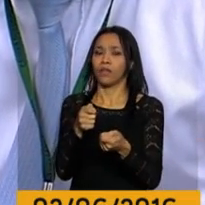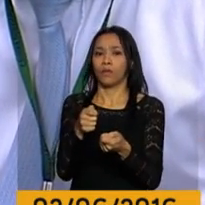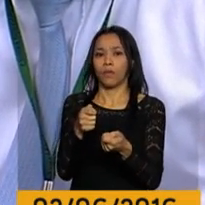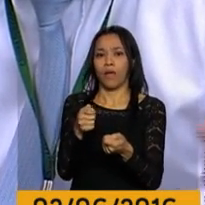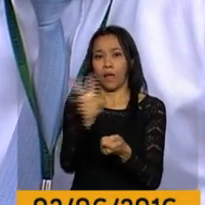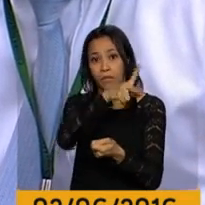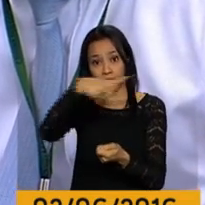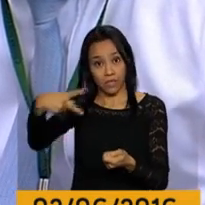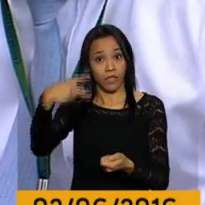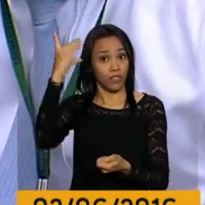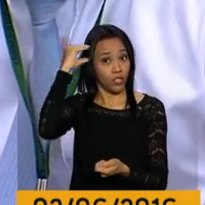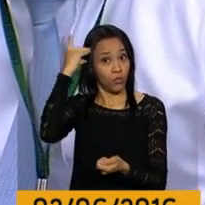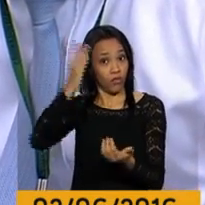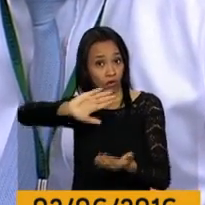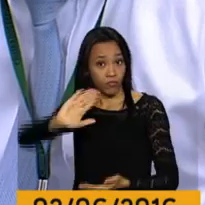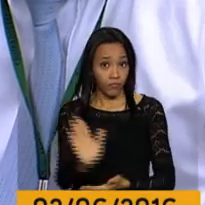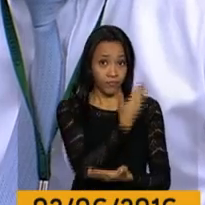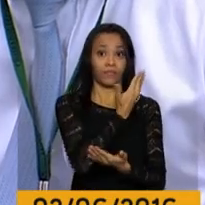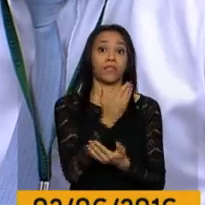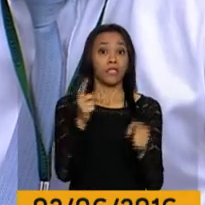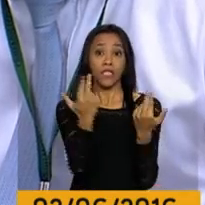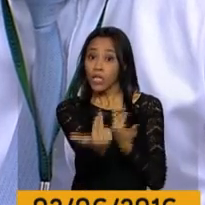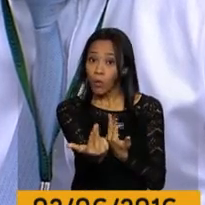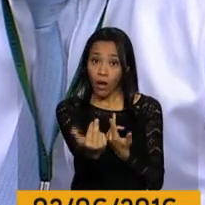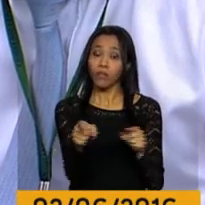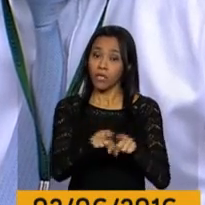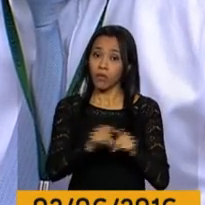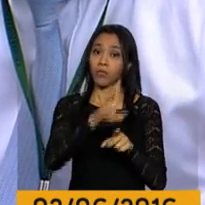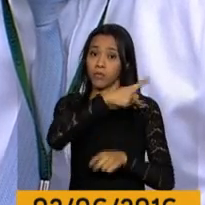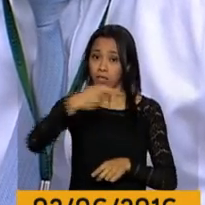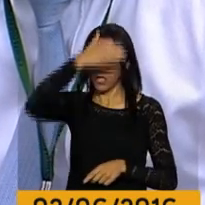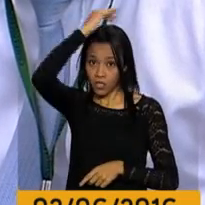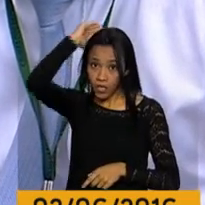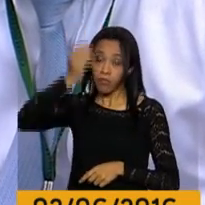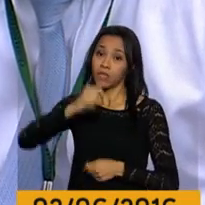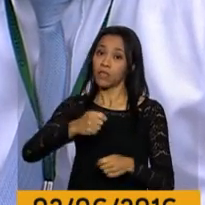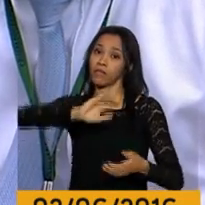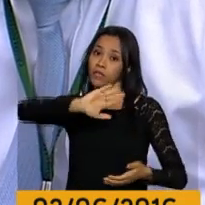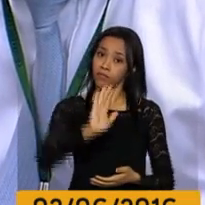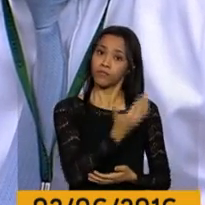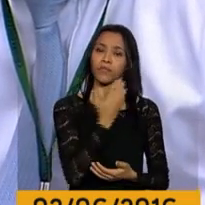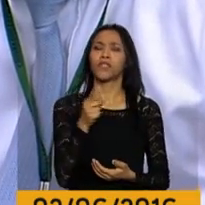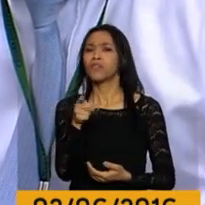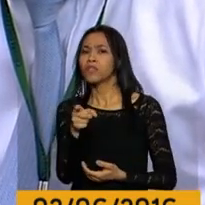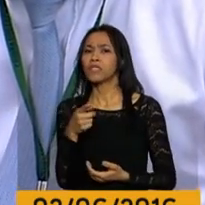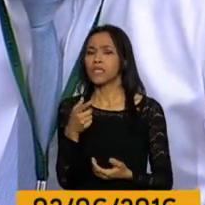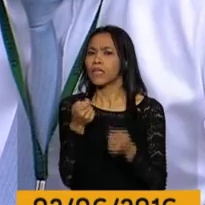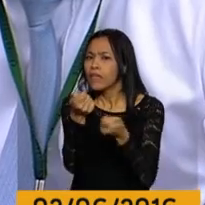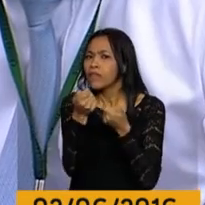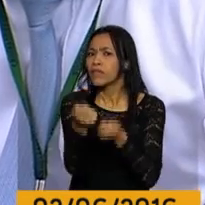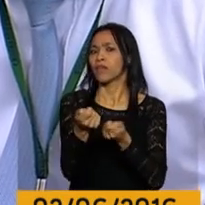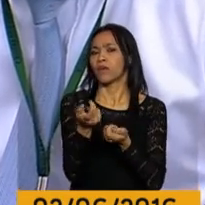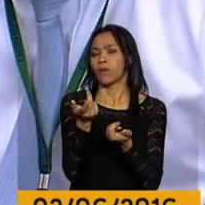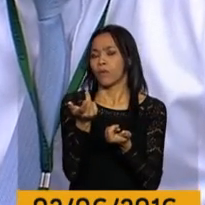TSE, o Temer também deveria ser cassado. E o senhor defendeu a utilização de provas emprestadas no processo, inclusive da Lava